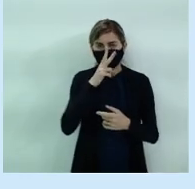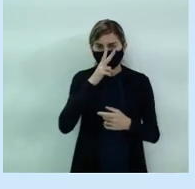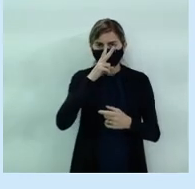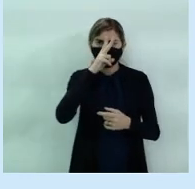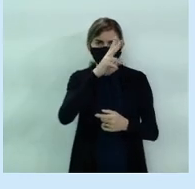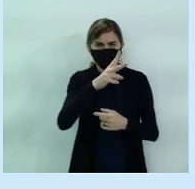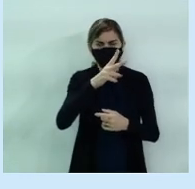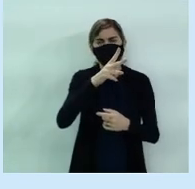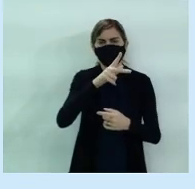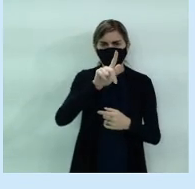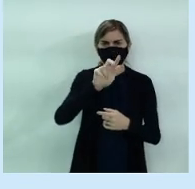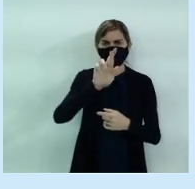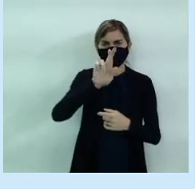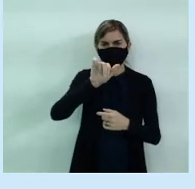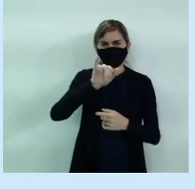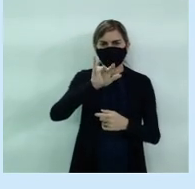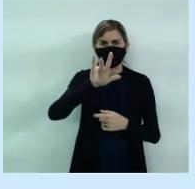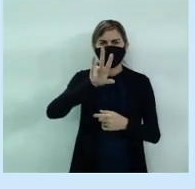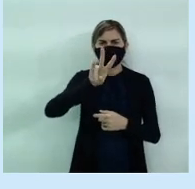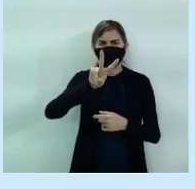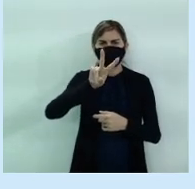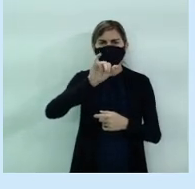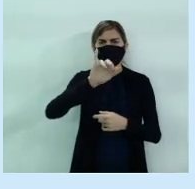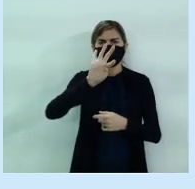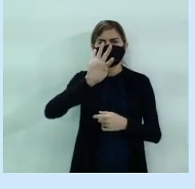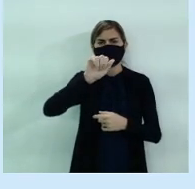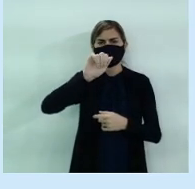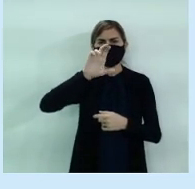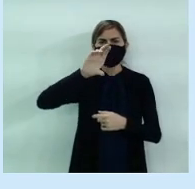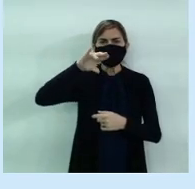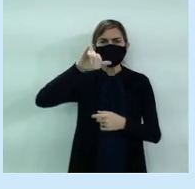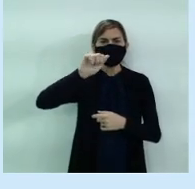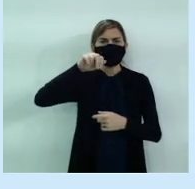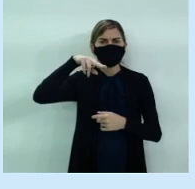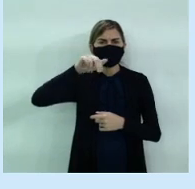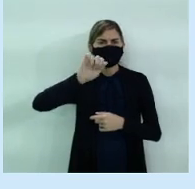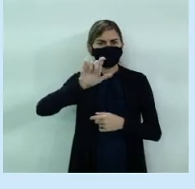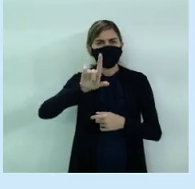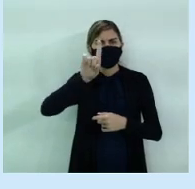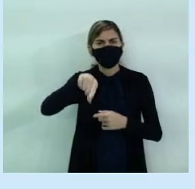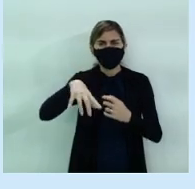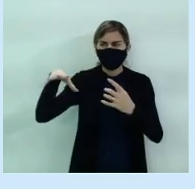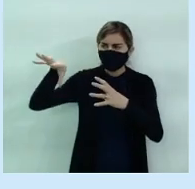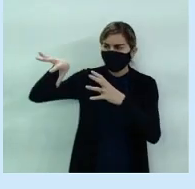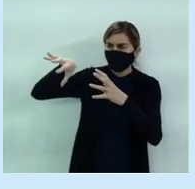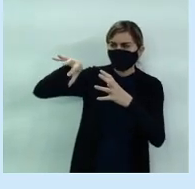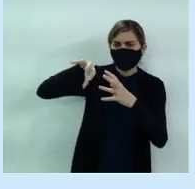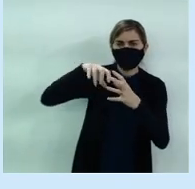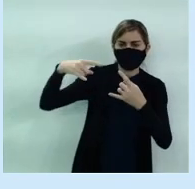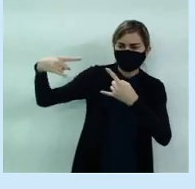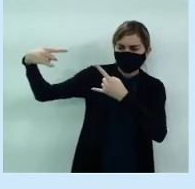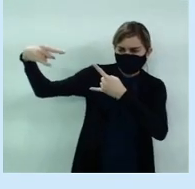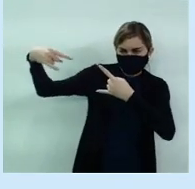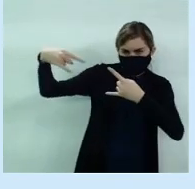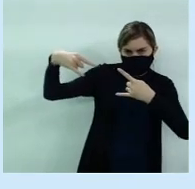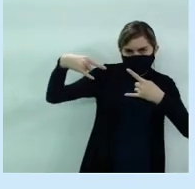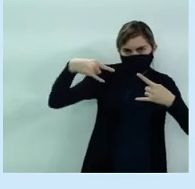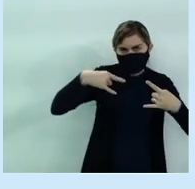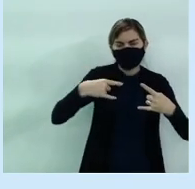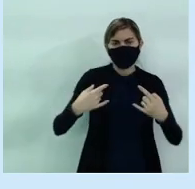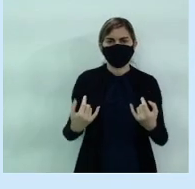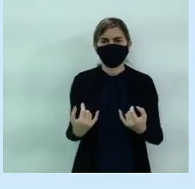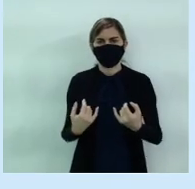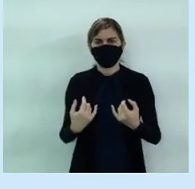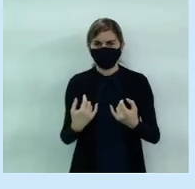força gravitacional, é uma força atrativa que surge entre dois corpos aí